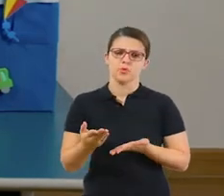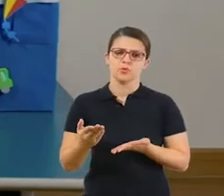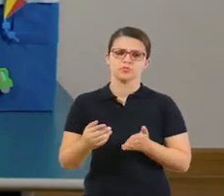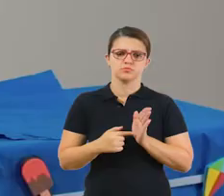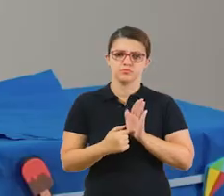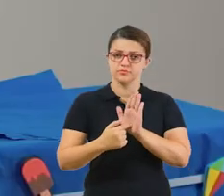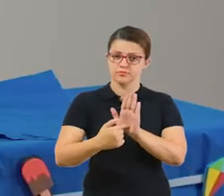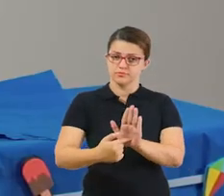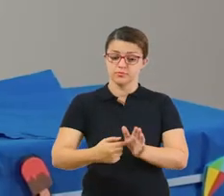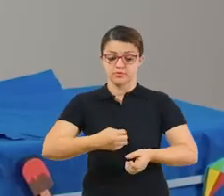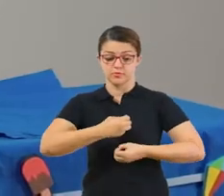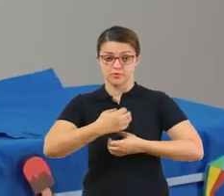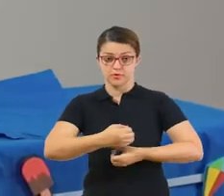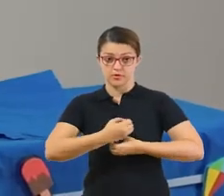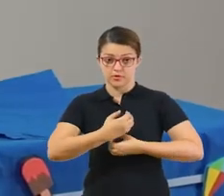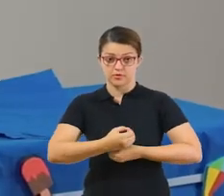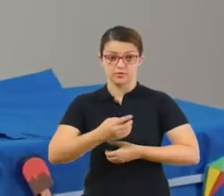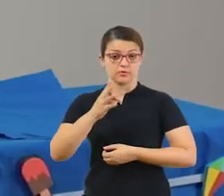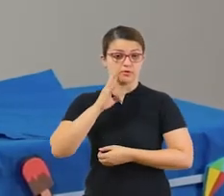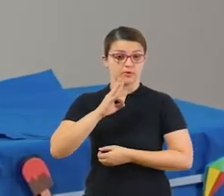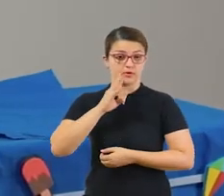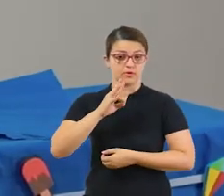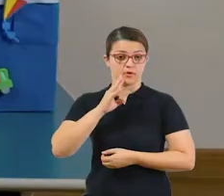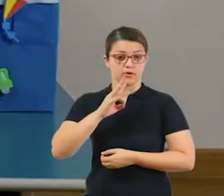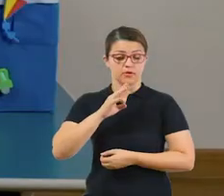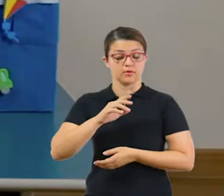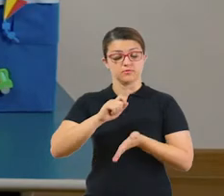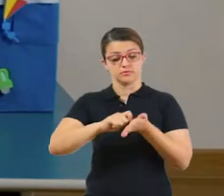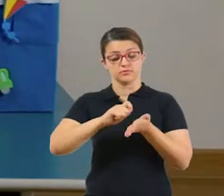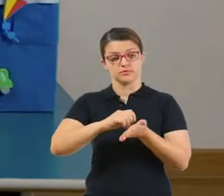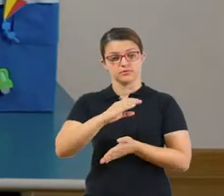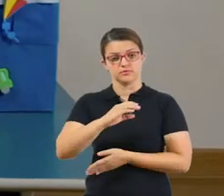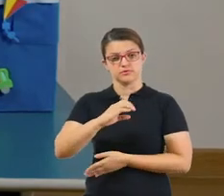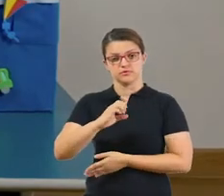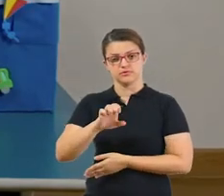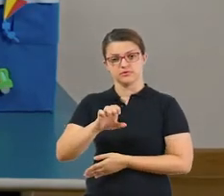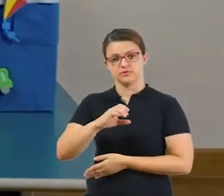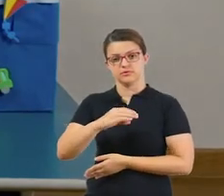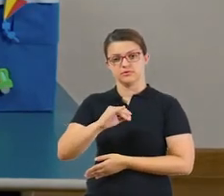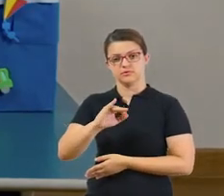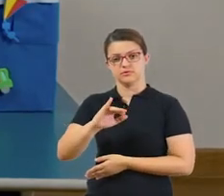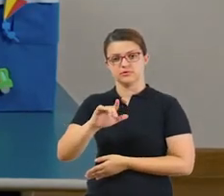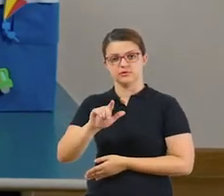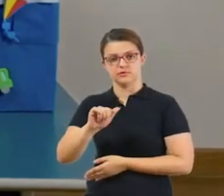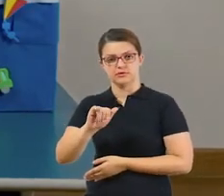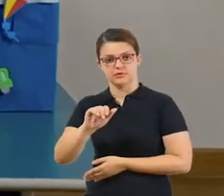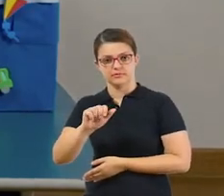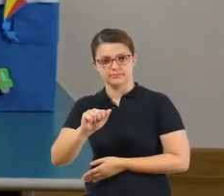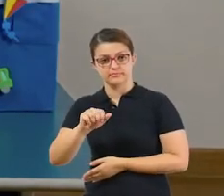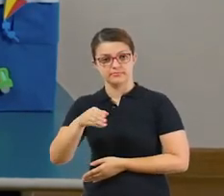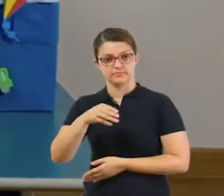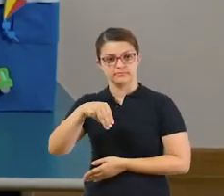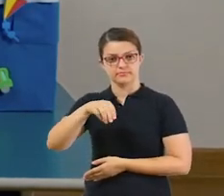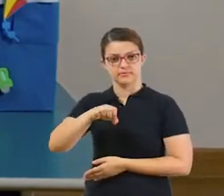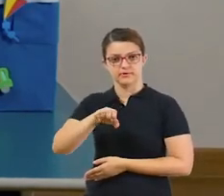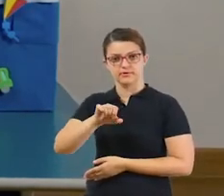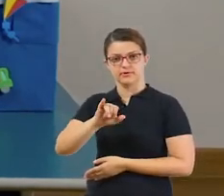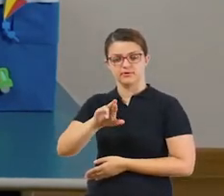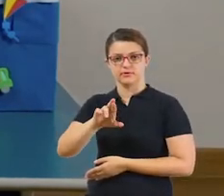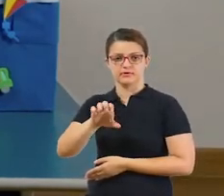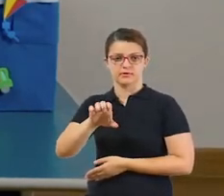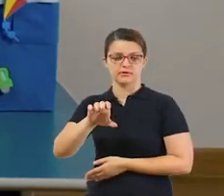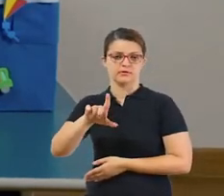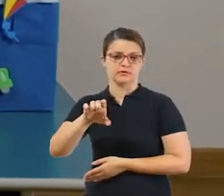legal de Cecília Meirelles, O Menino Azul. Inicia a história pelo título, sempre apontando o